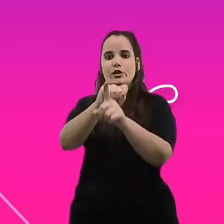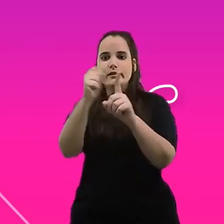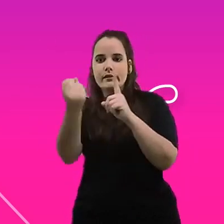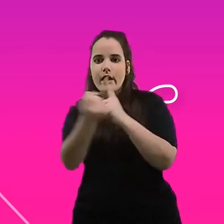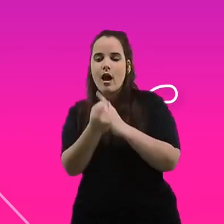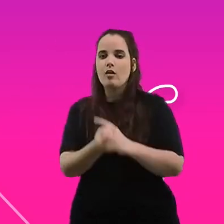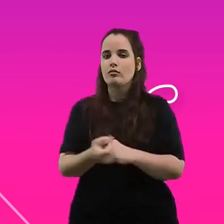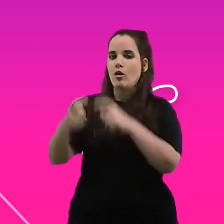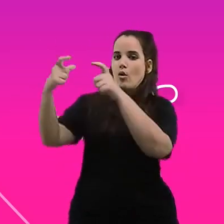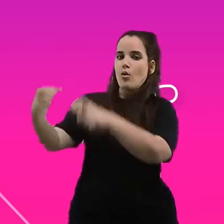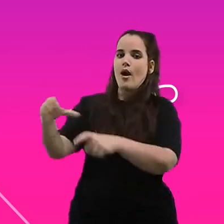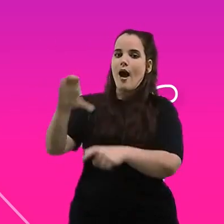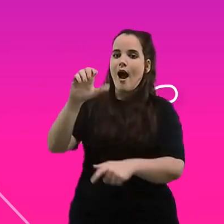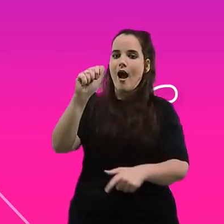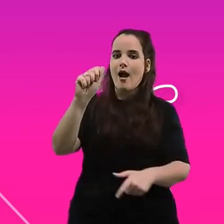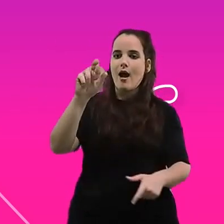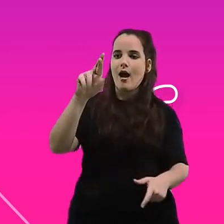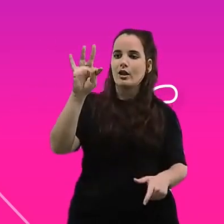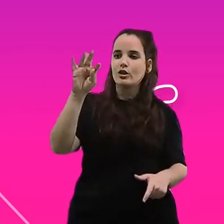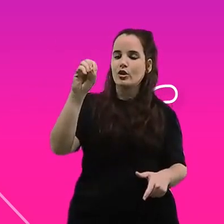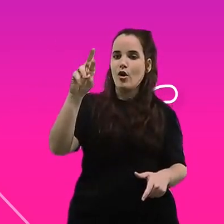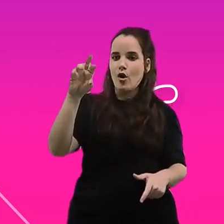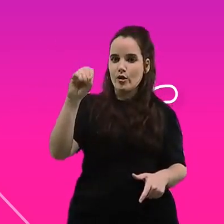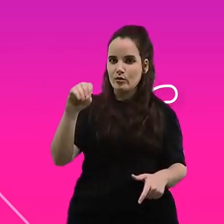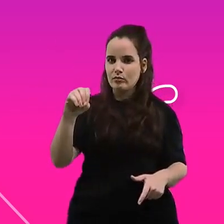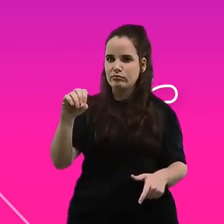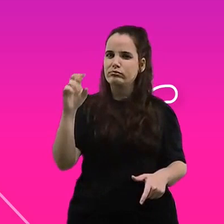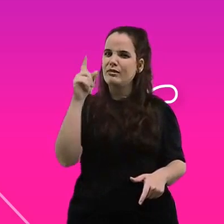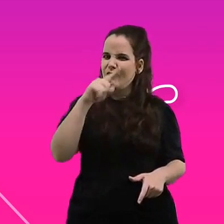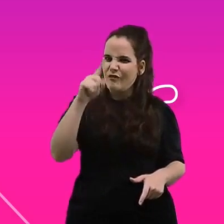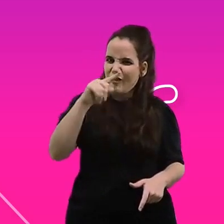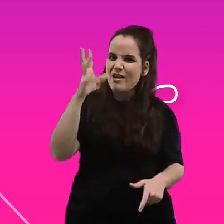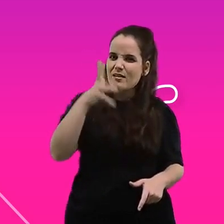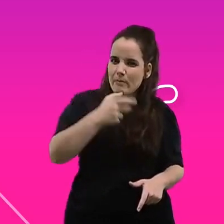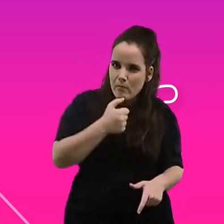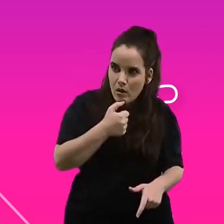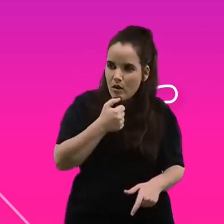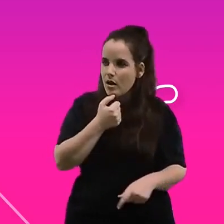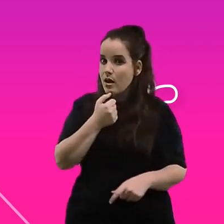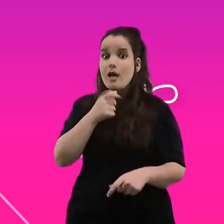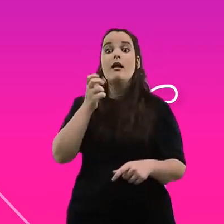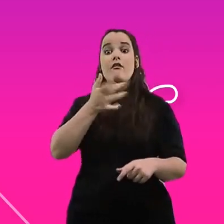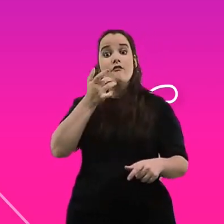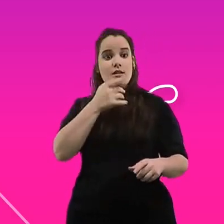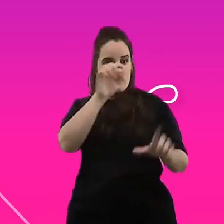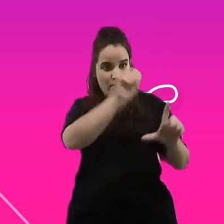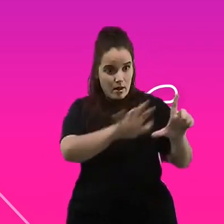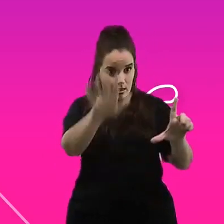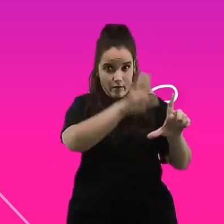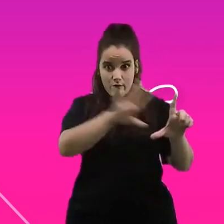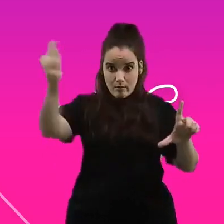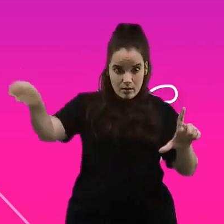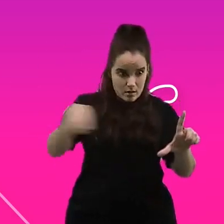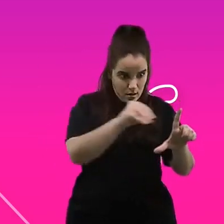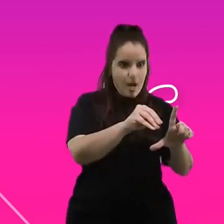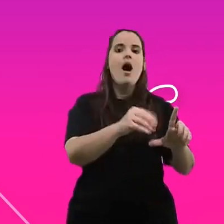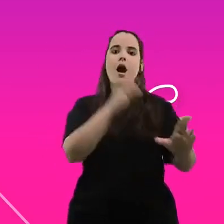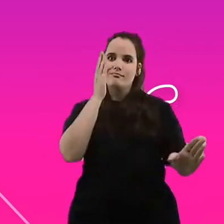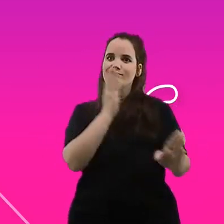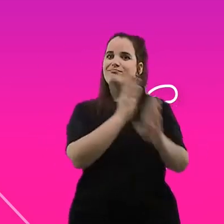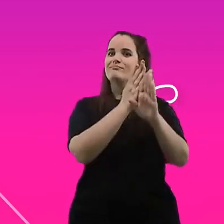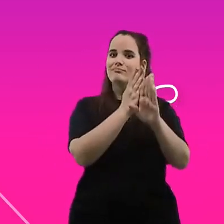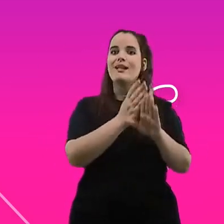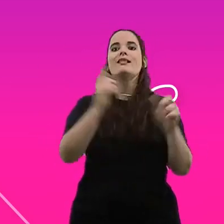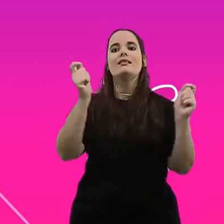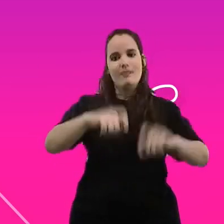demorando, agir preventivamente nos casos futuros. E isso vai ser a tônica para o futuro, no um serviço público, né, algo que a Fernanda